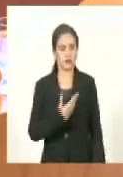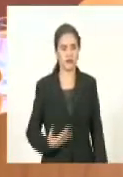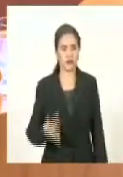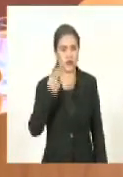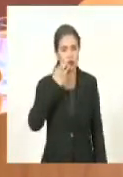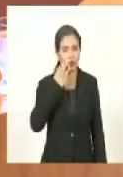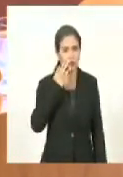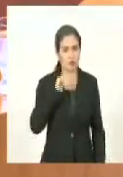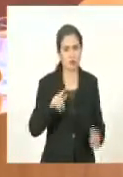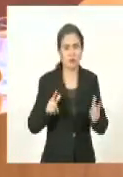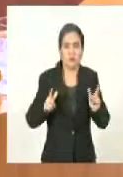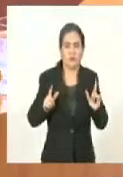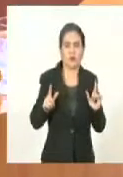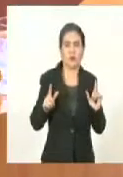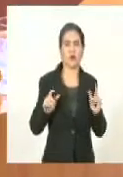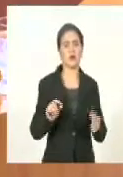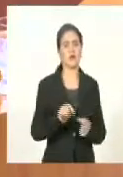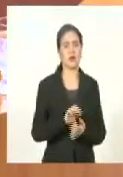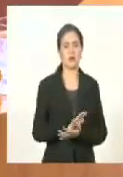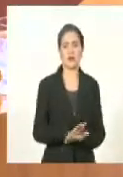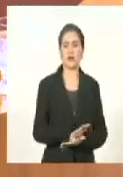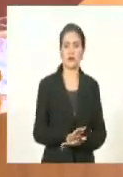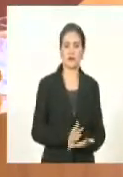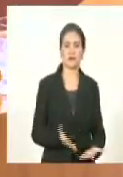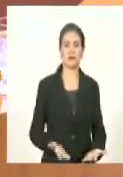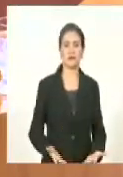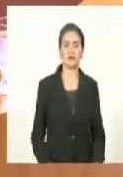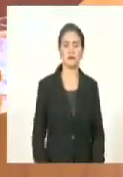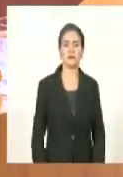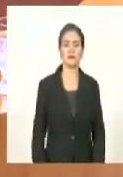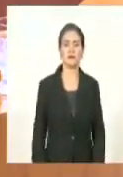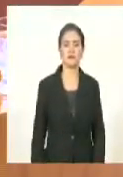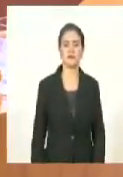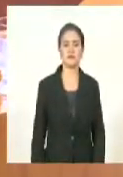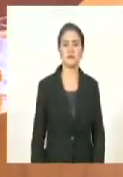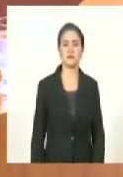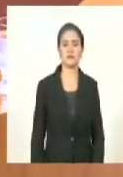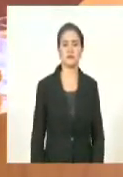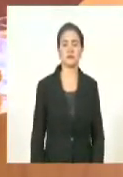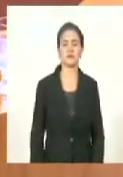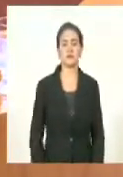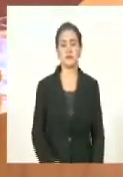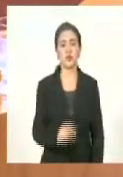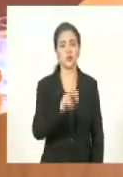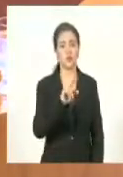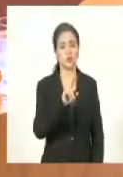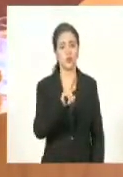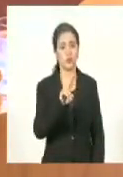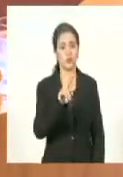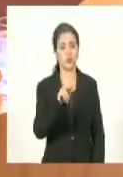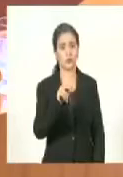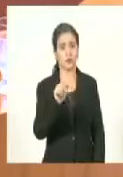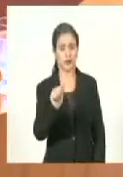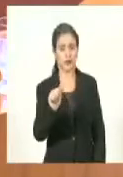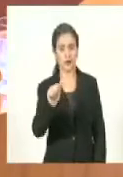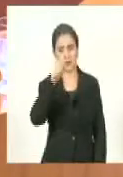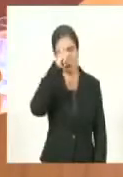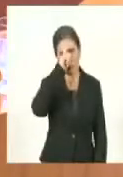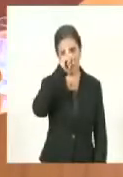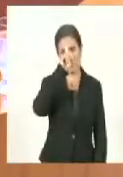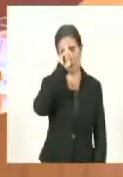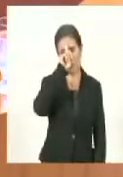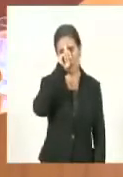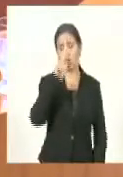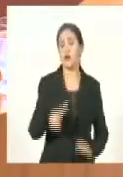nisso que ele deveria estar encabeçando. Falhas no atendimento das UPAs, deputada Andréa. O que antes era um orgulho